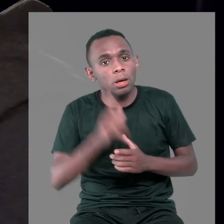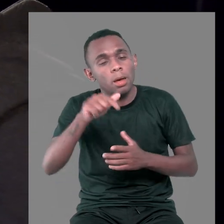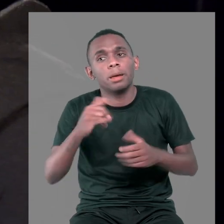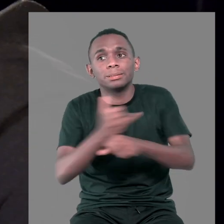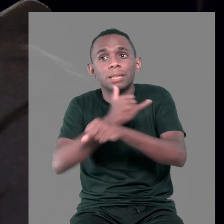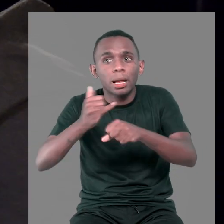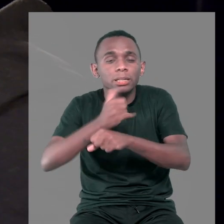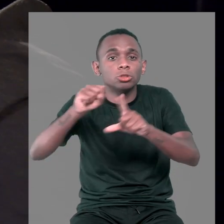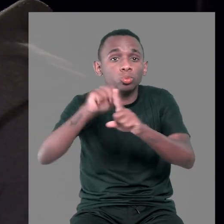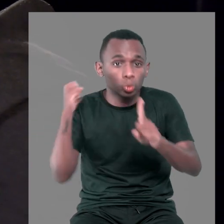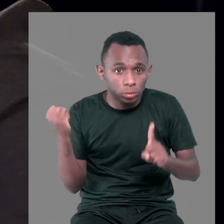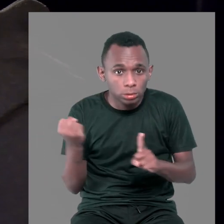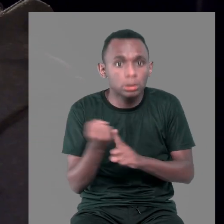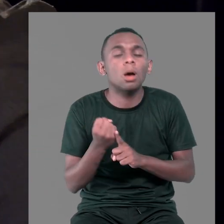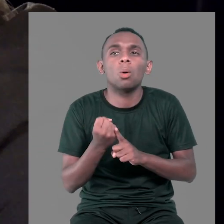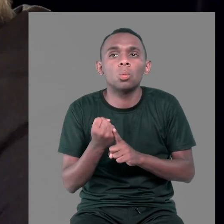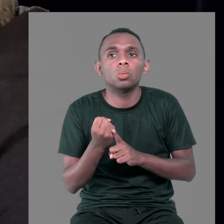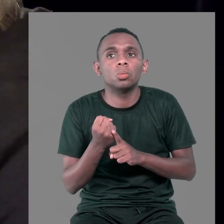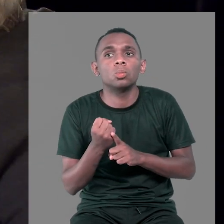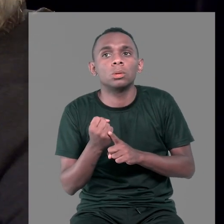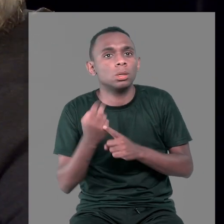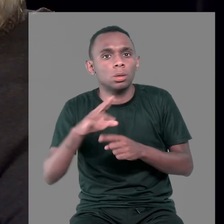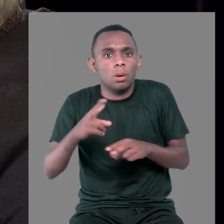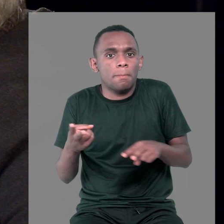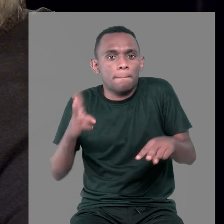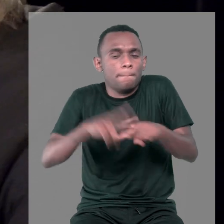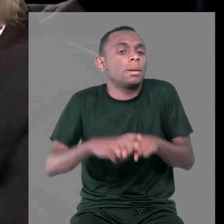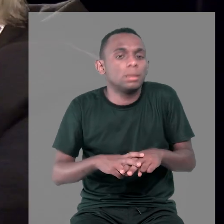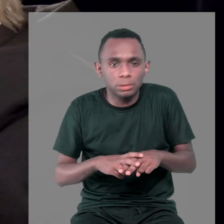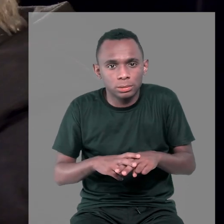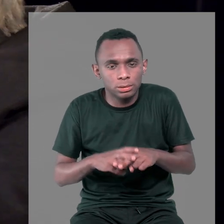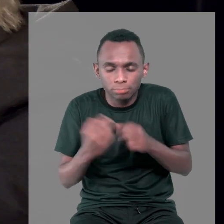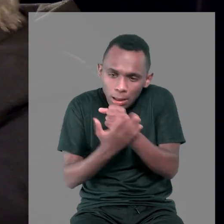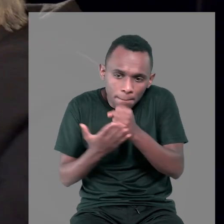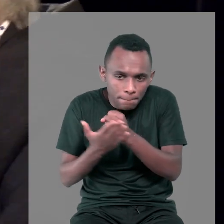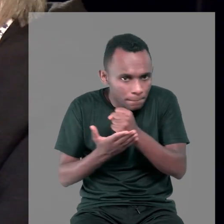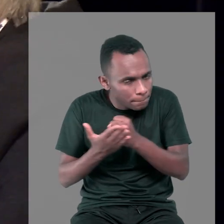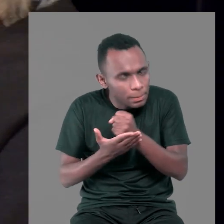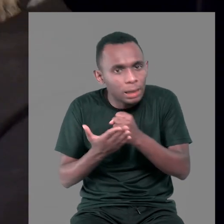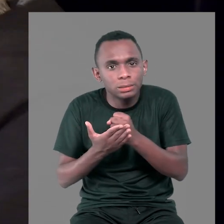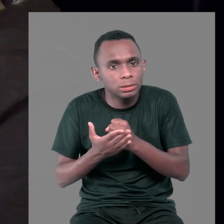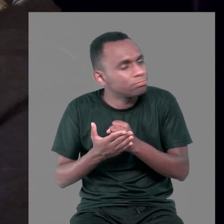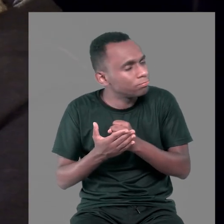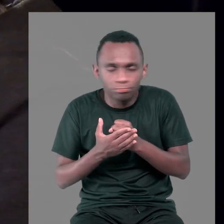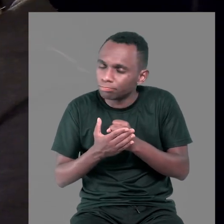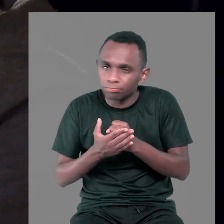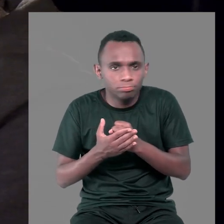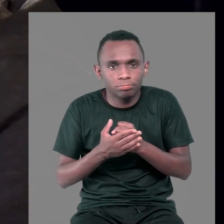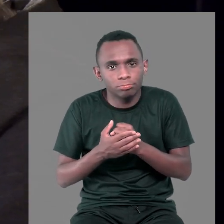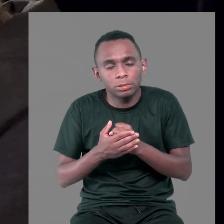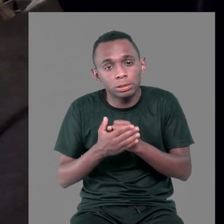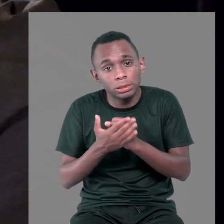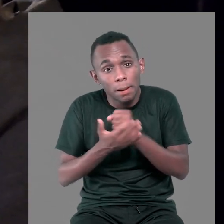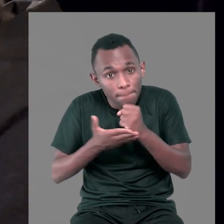A sociedade moderna é uma sociedade sempre em movimento. Ora, por ser uma sociedade em movimento,